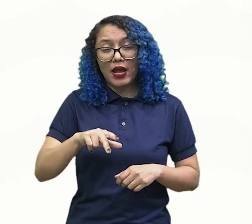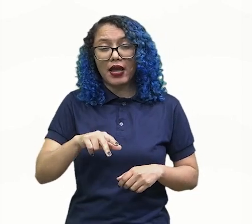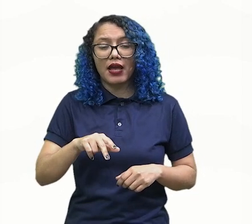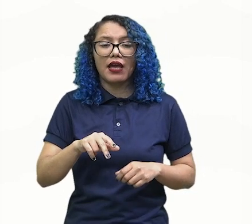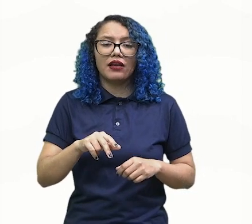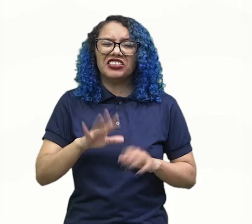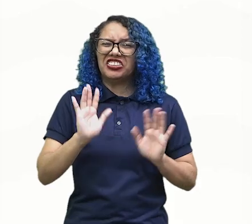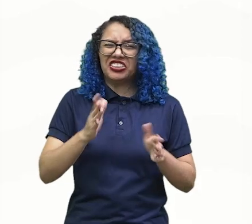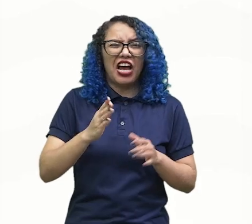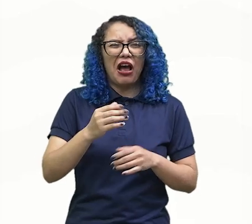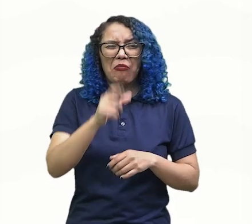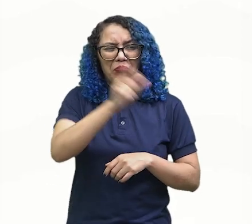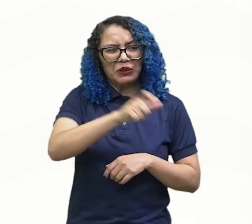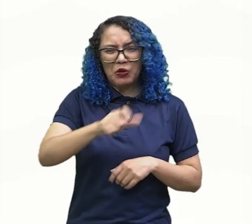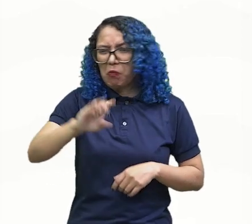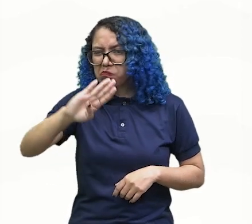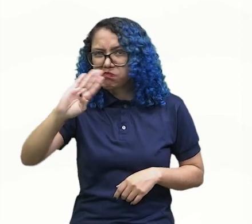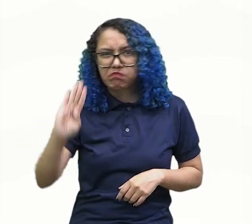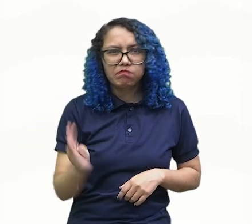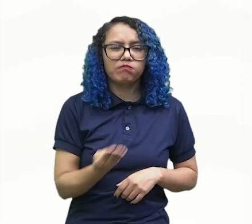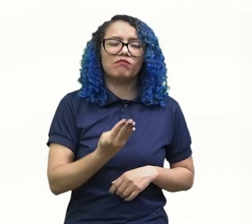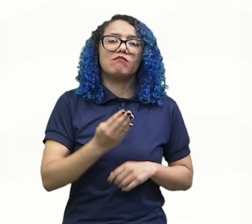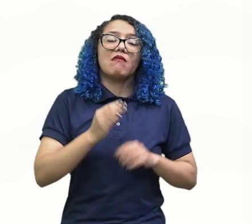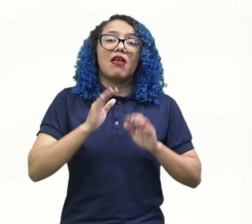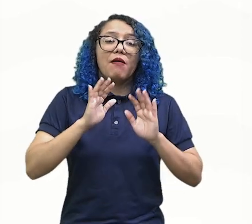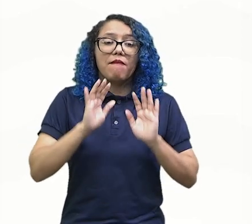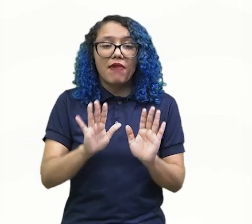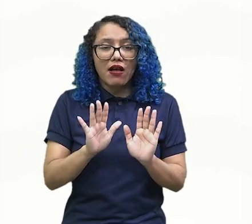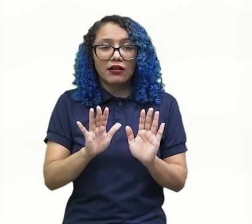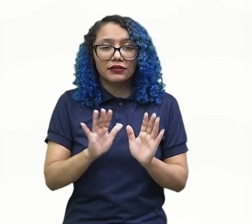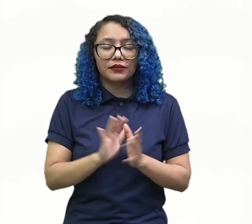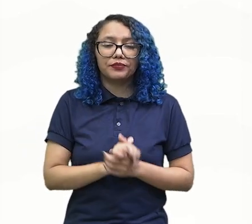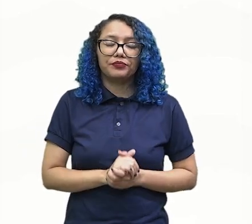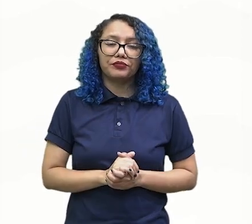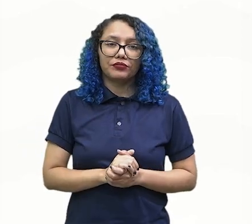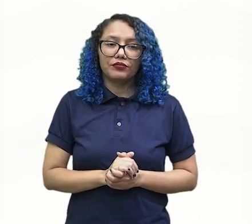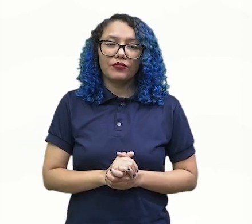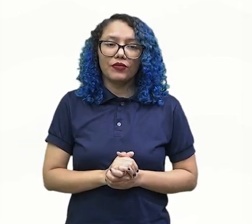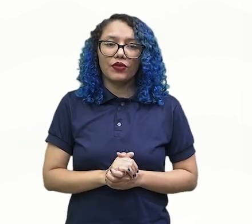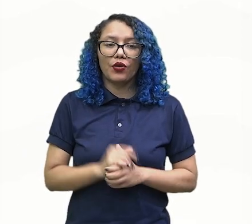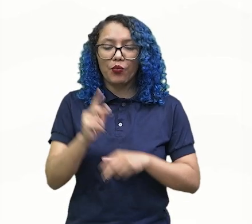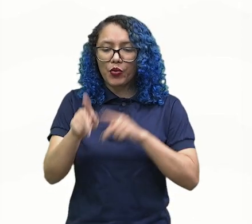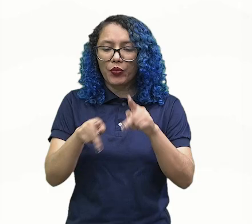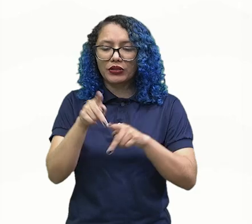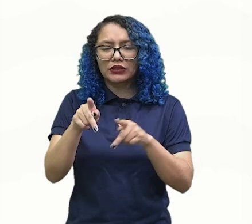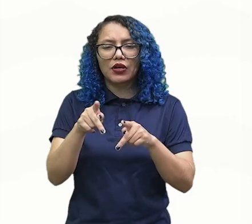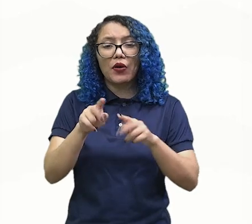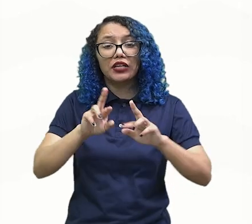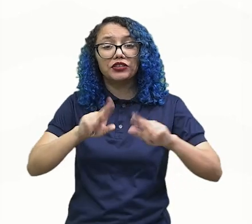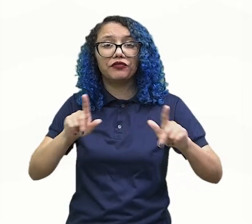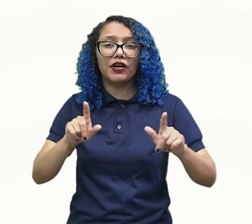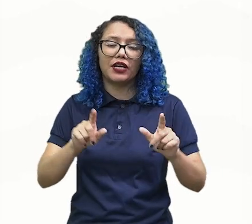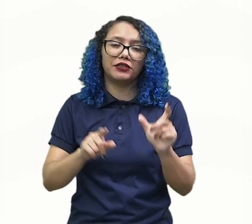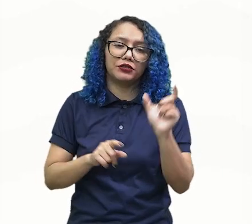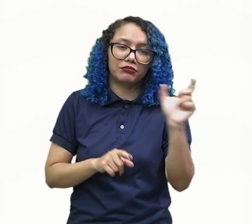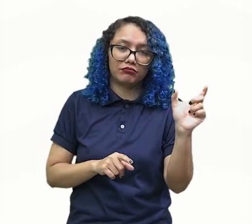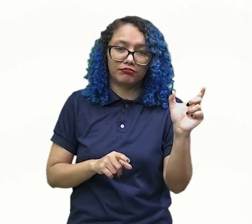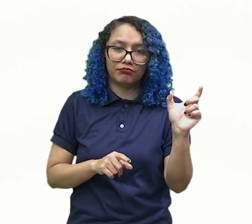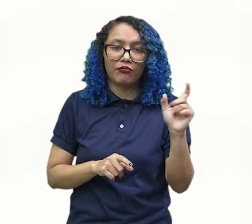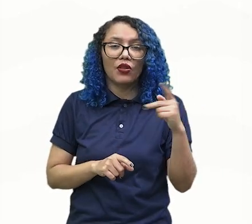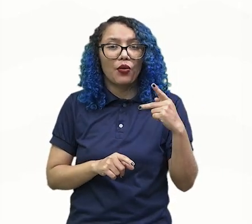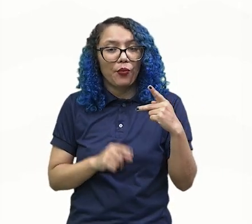são bilhão de habitantes, tá bom? Mas populoso, gente, vai ser diferente